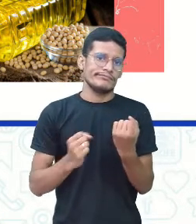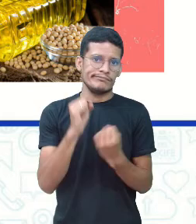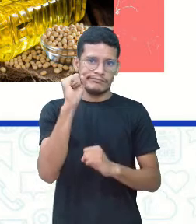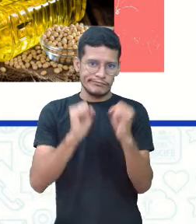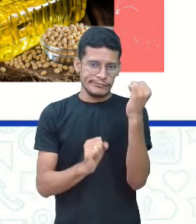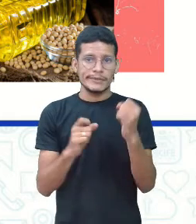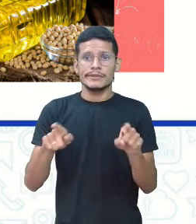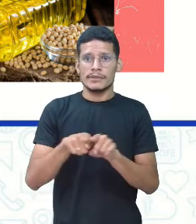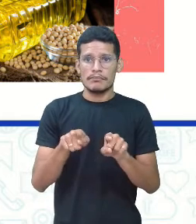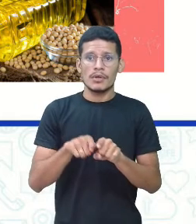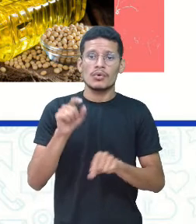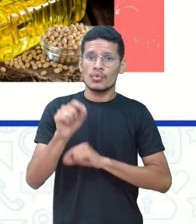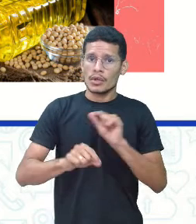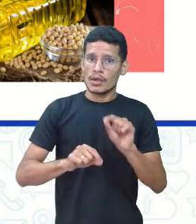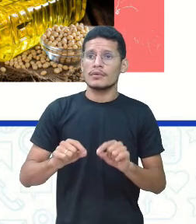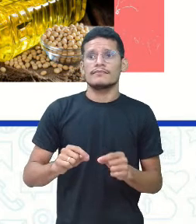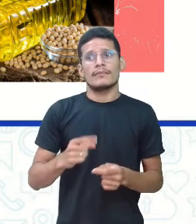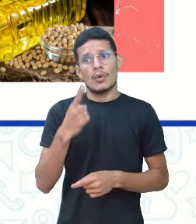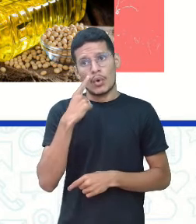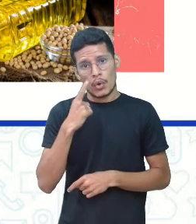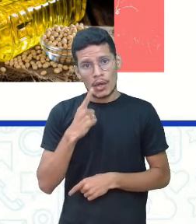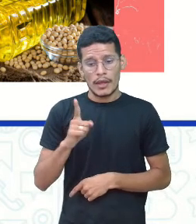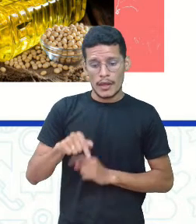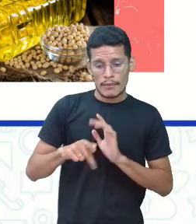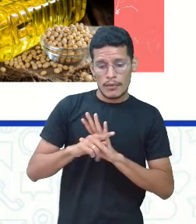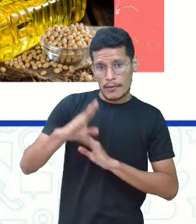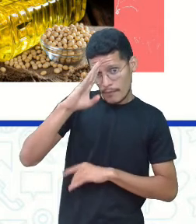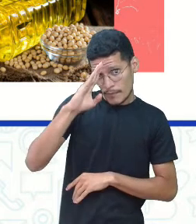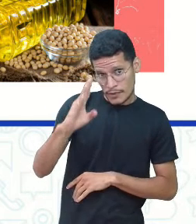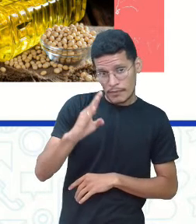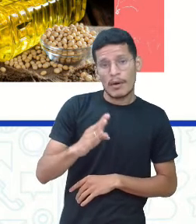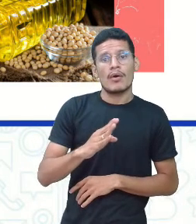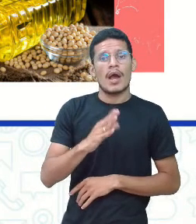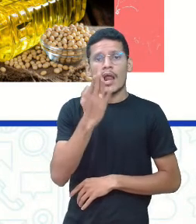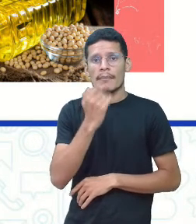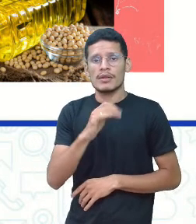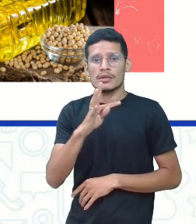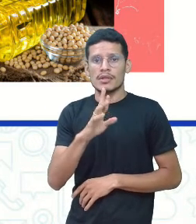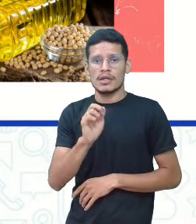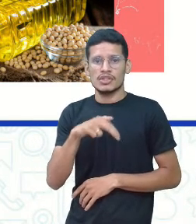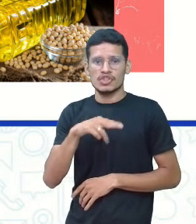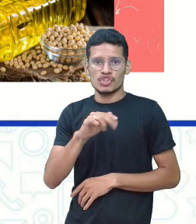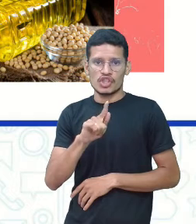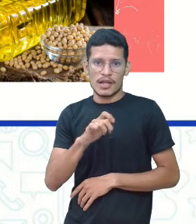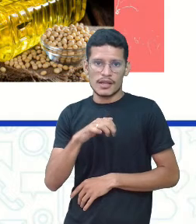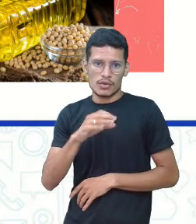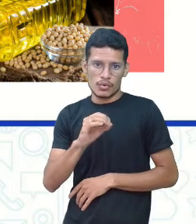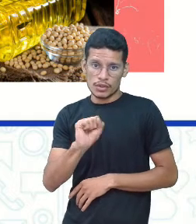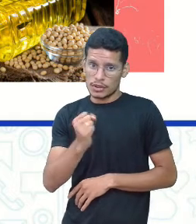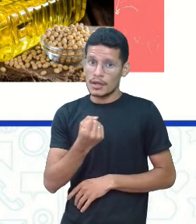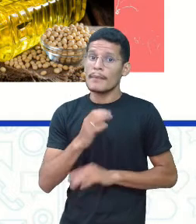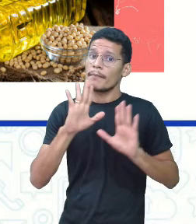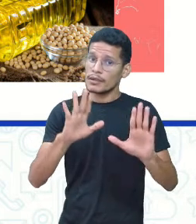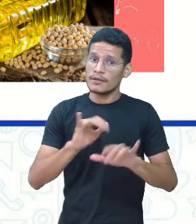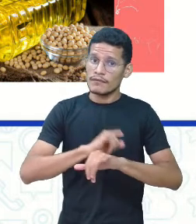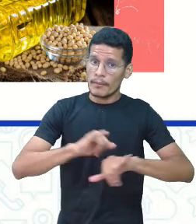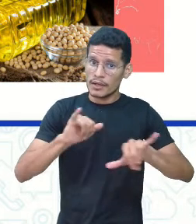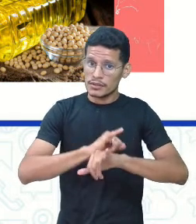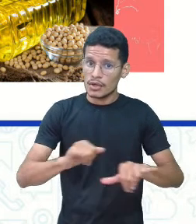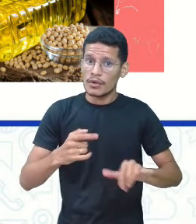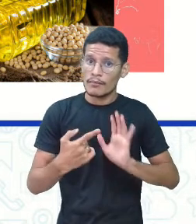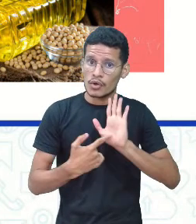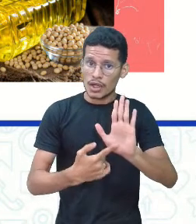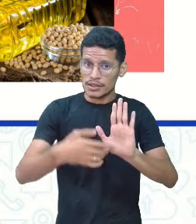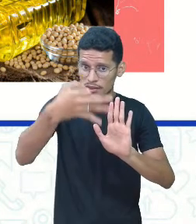sob diversas formas, e é um dos principais alimentos transgênicos e nem sempre essa informação ela é